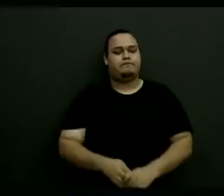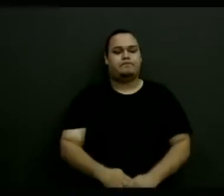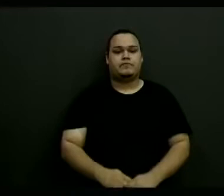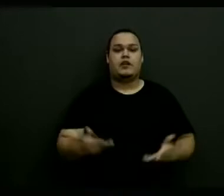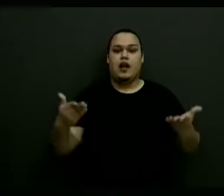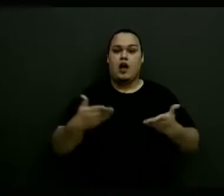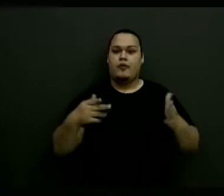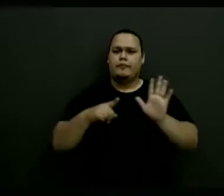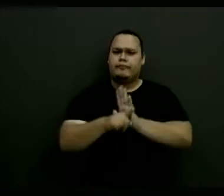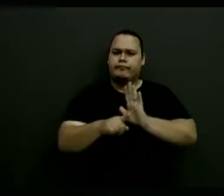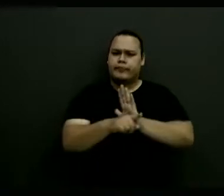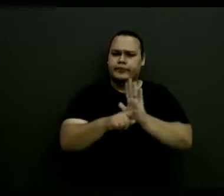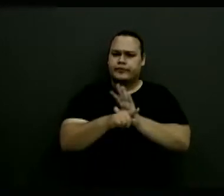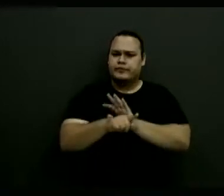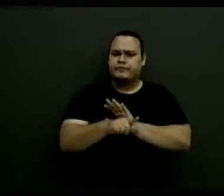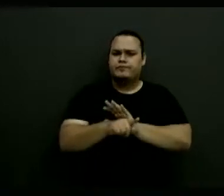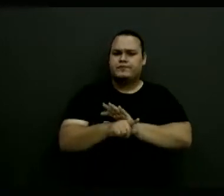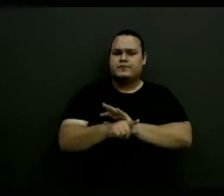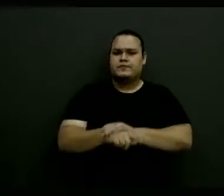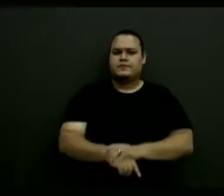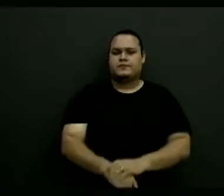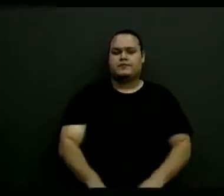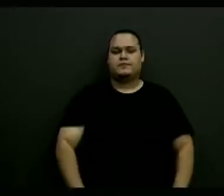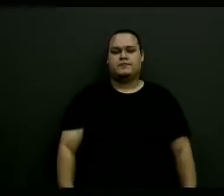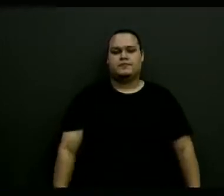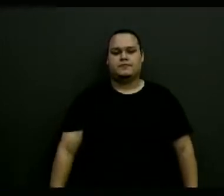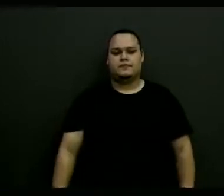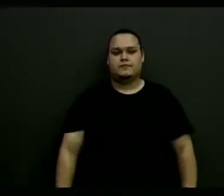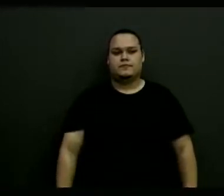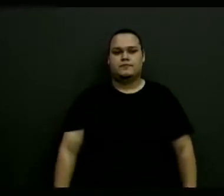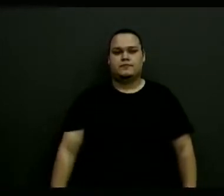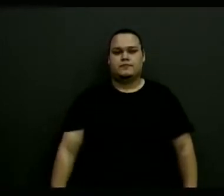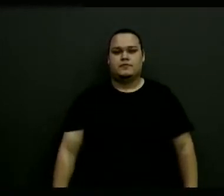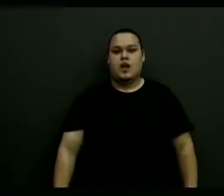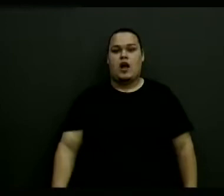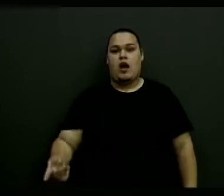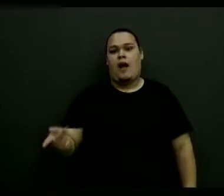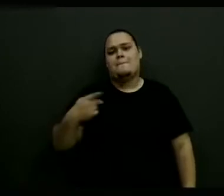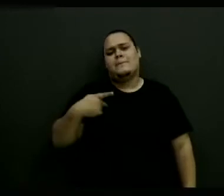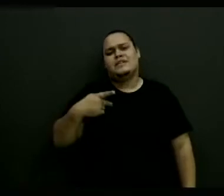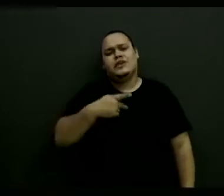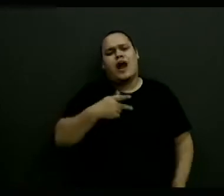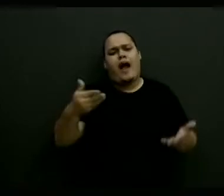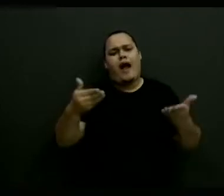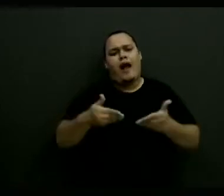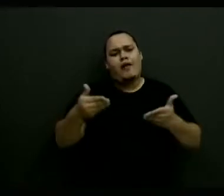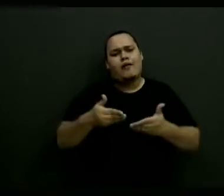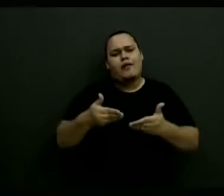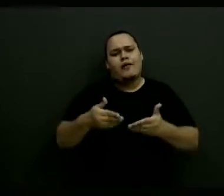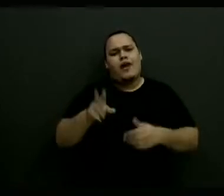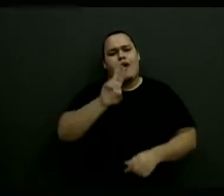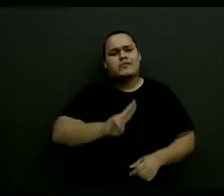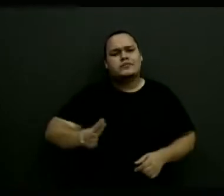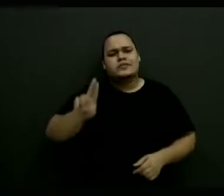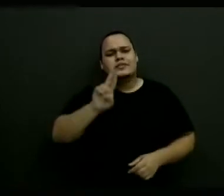pergunta ao pastor. Nós estamos num momento no mundo aí dessa pandemia e todos têm usado uma